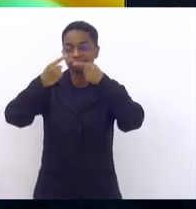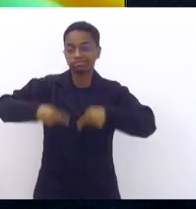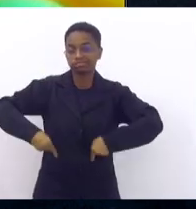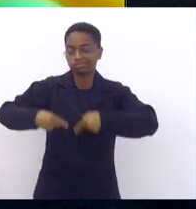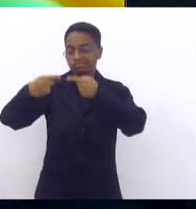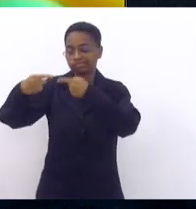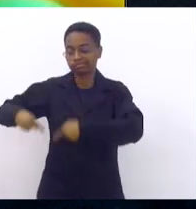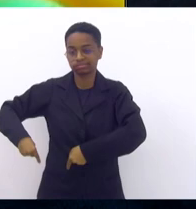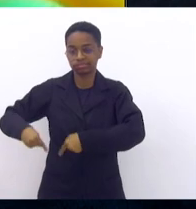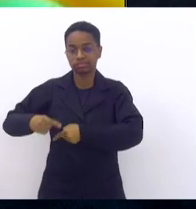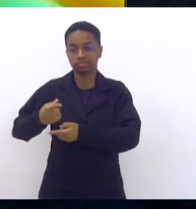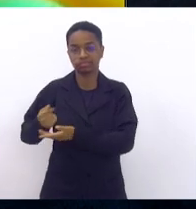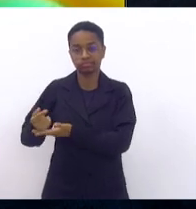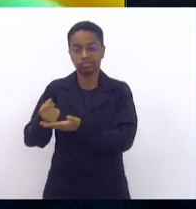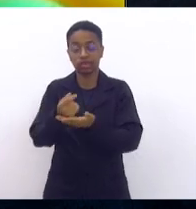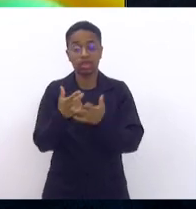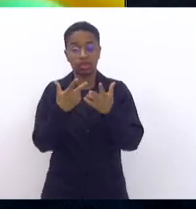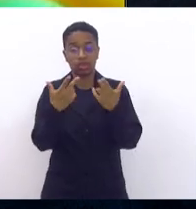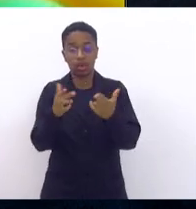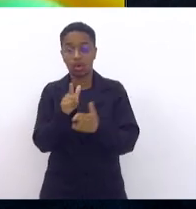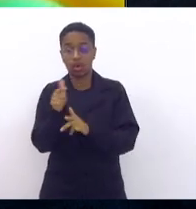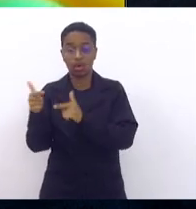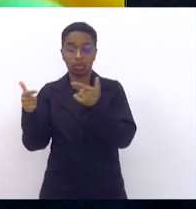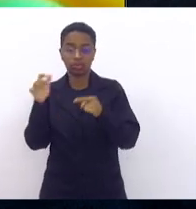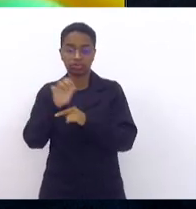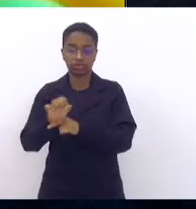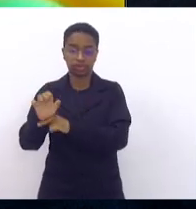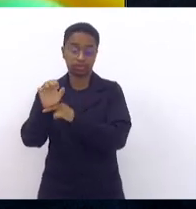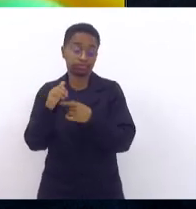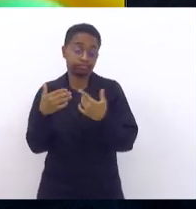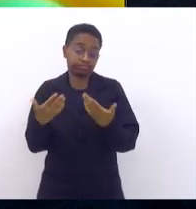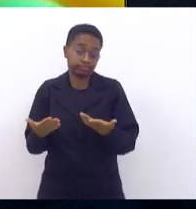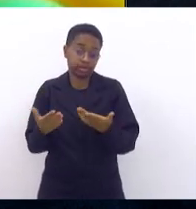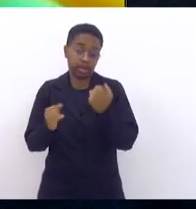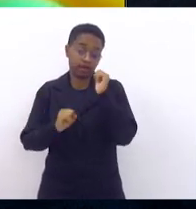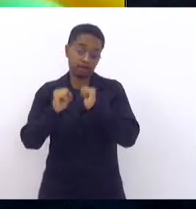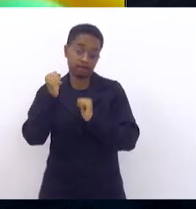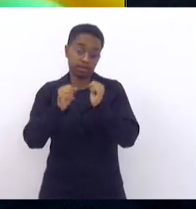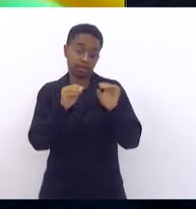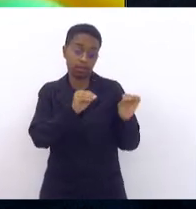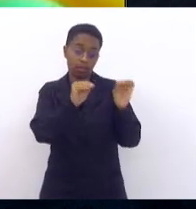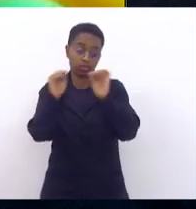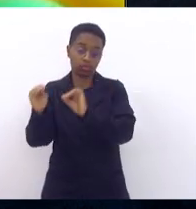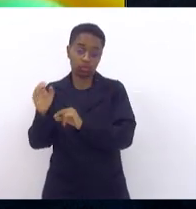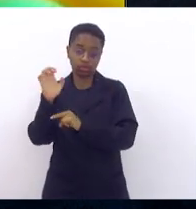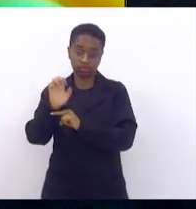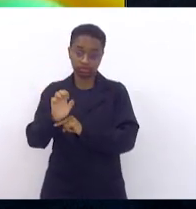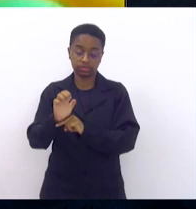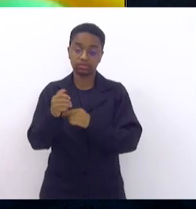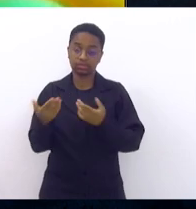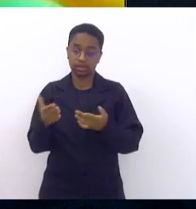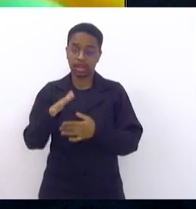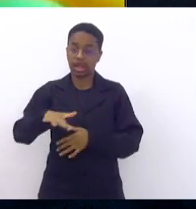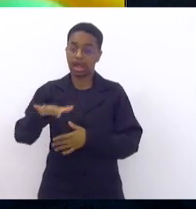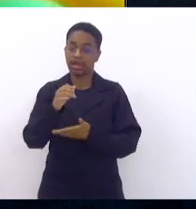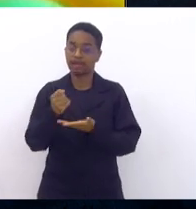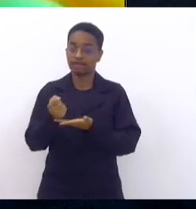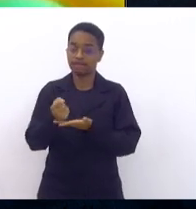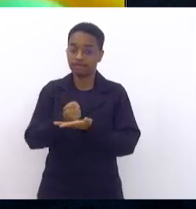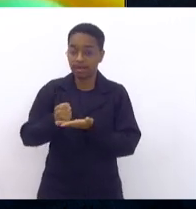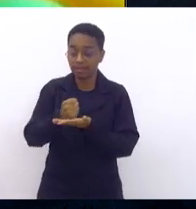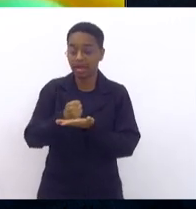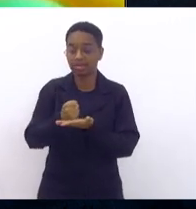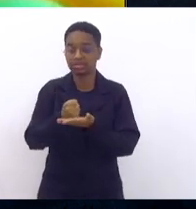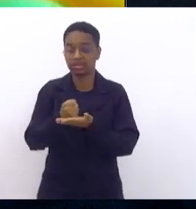como outros estados ofereceram Então as indústrias foram embora a Indústria Farmacêutica em peso